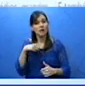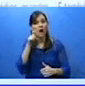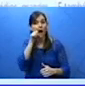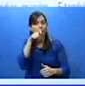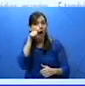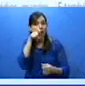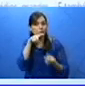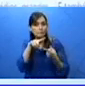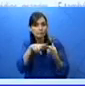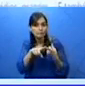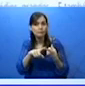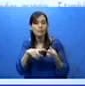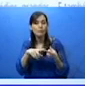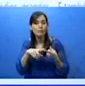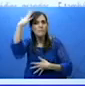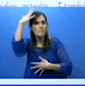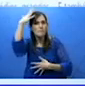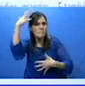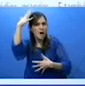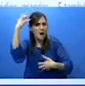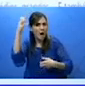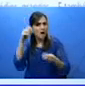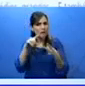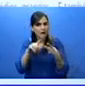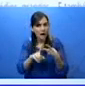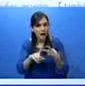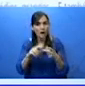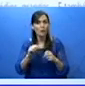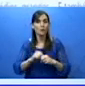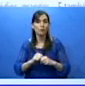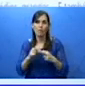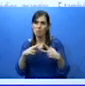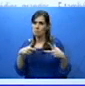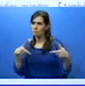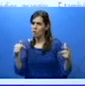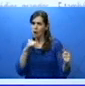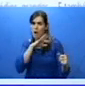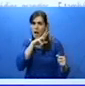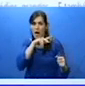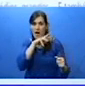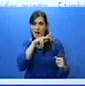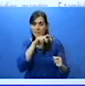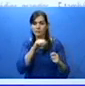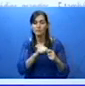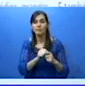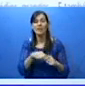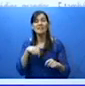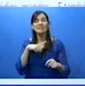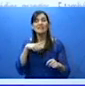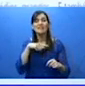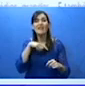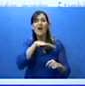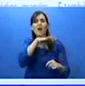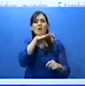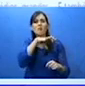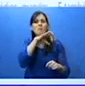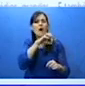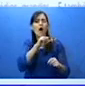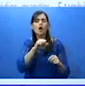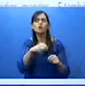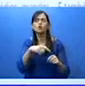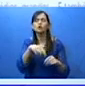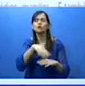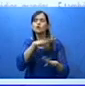macacos. Algumas unidades de medida, nós vamos falar agora. Há animais de todos os tamanhos,